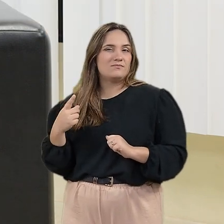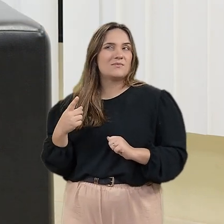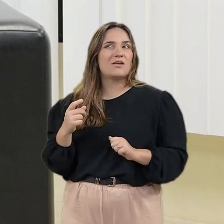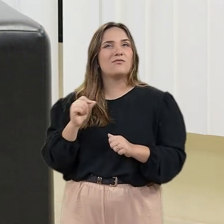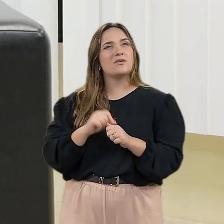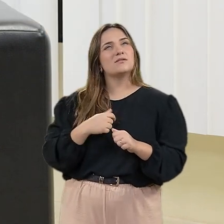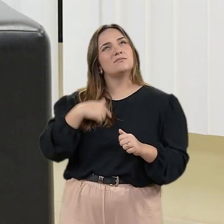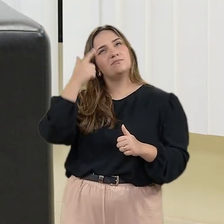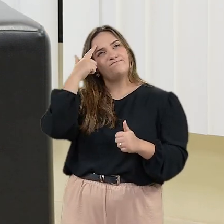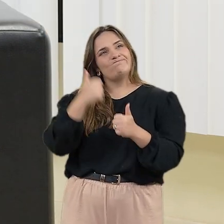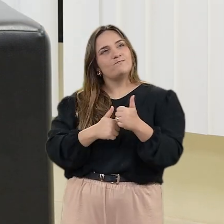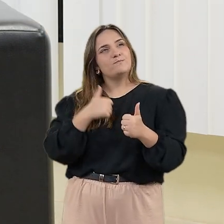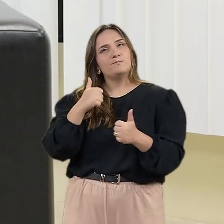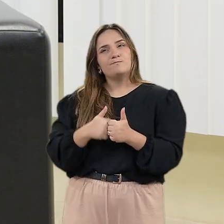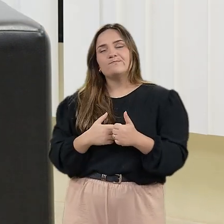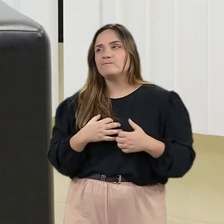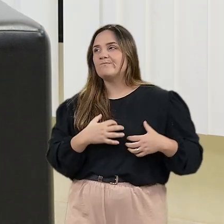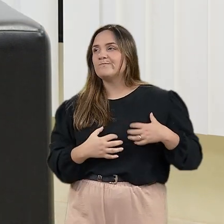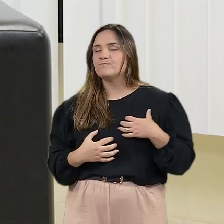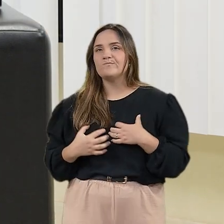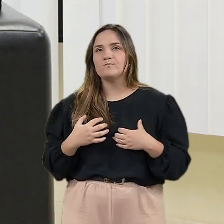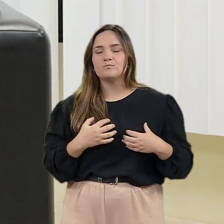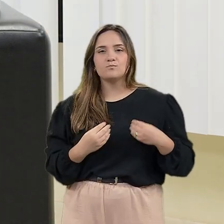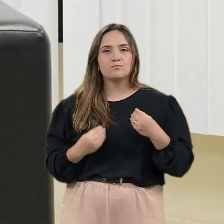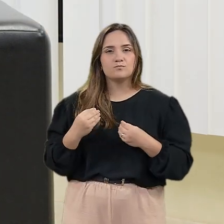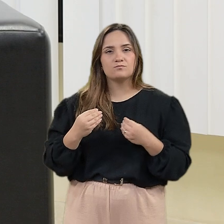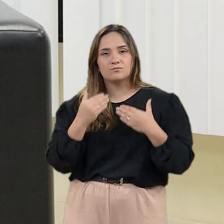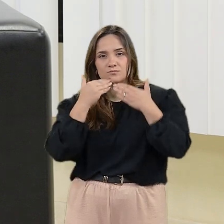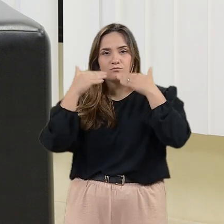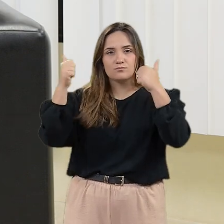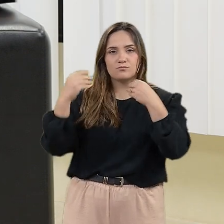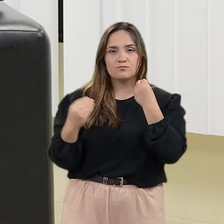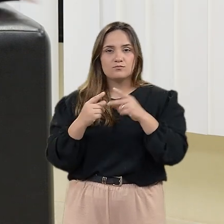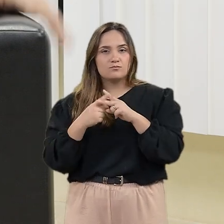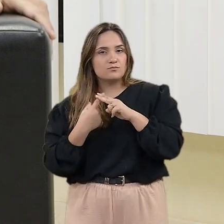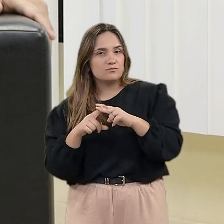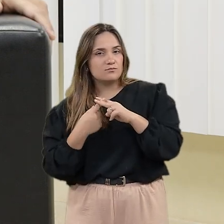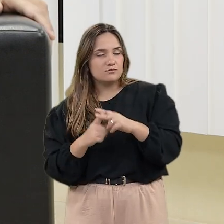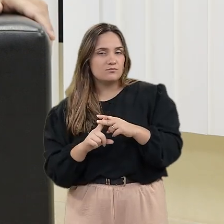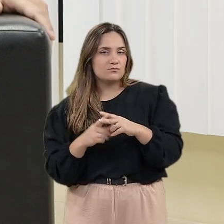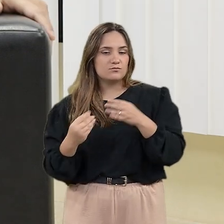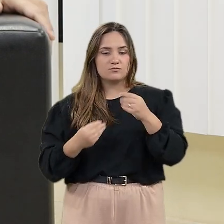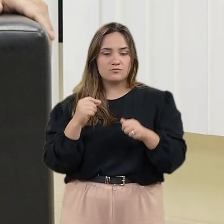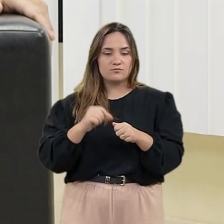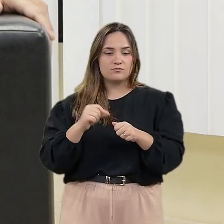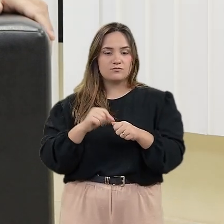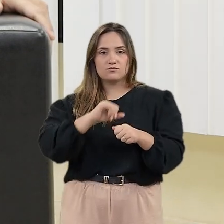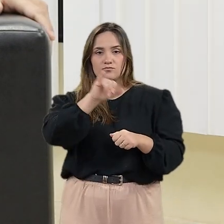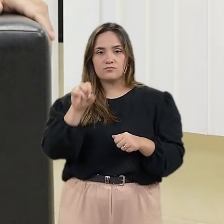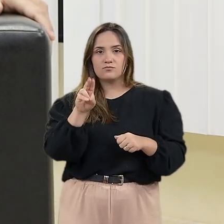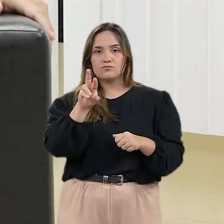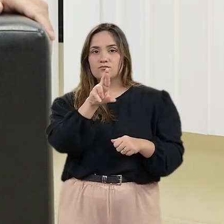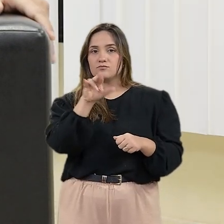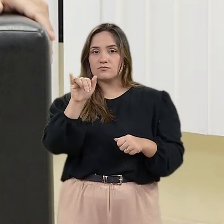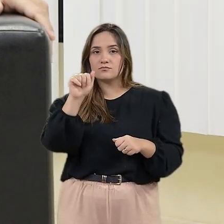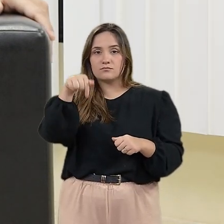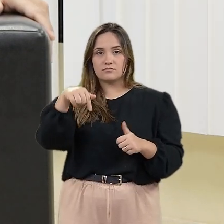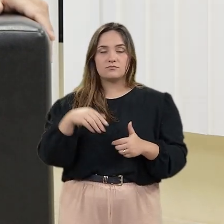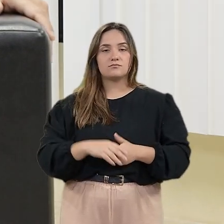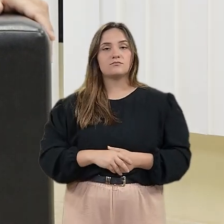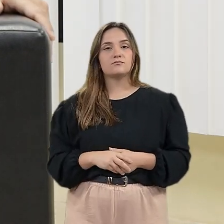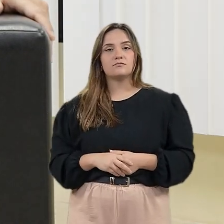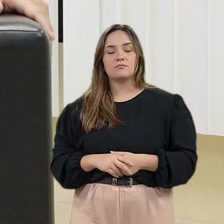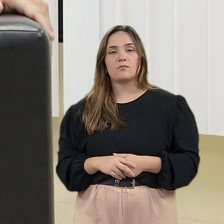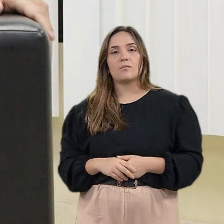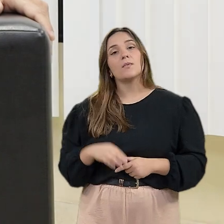e reflexões sobre o que poderia mudar em termos de procedimento do Tribunal do Júri. E eu